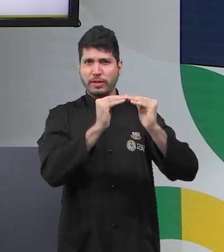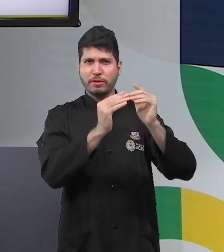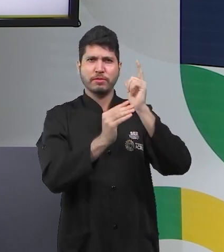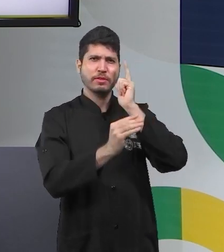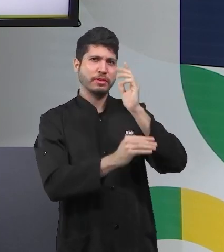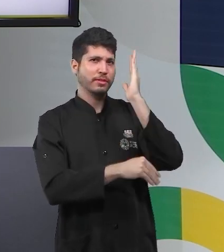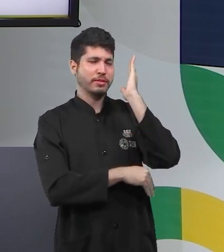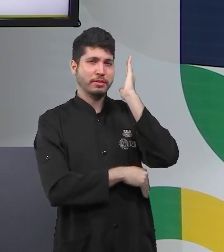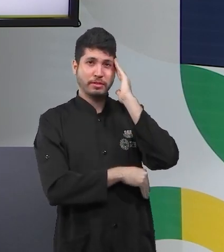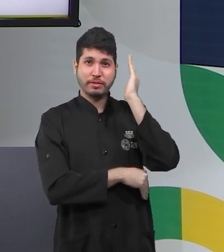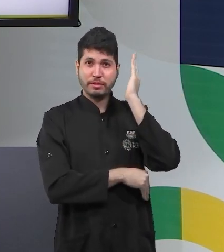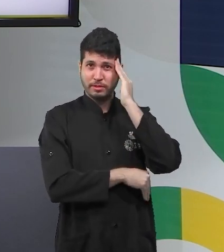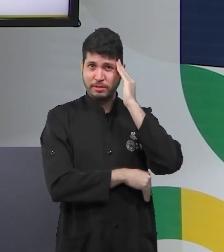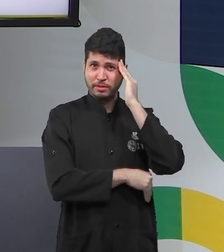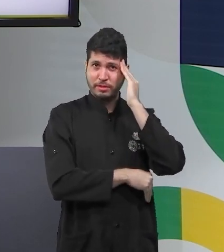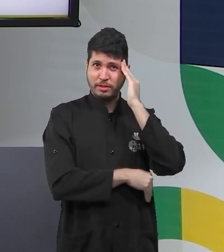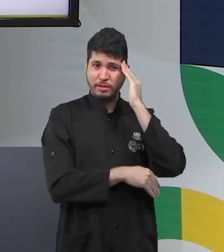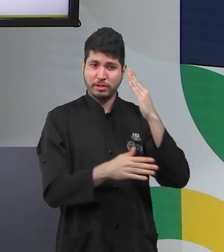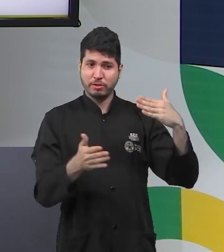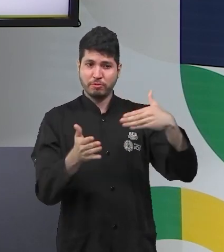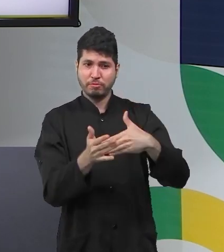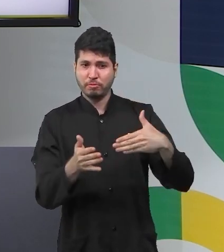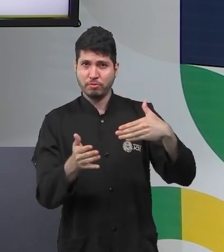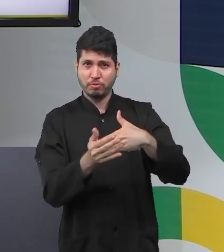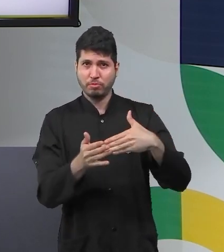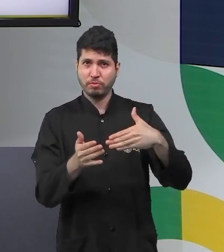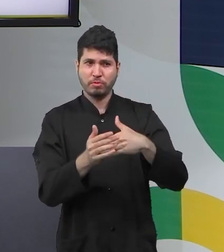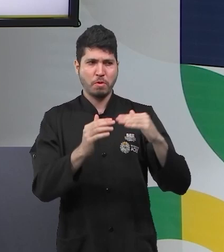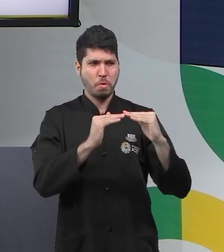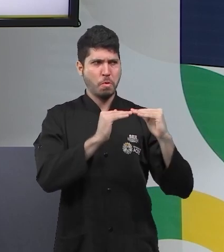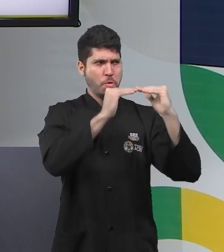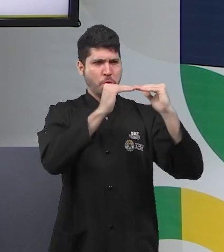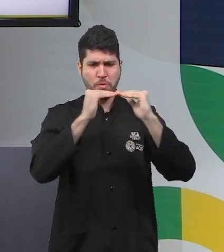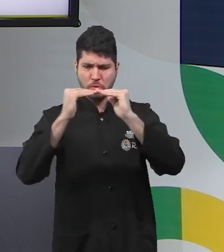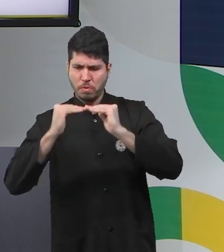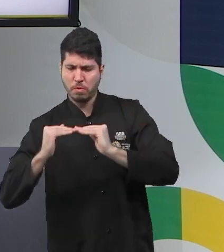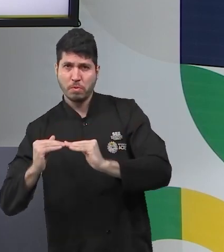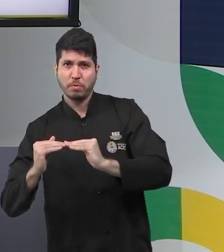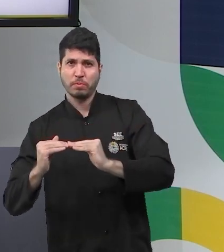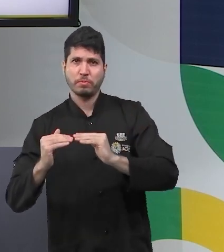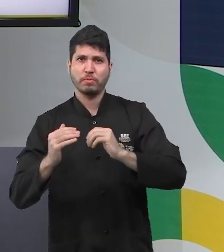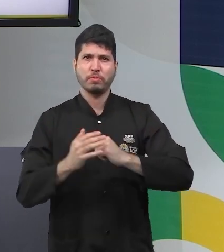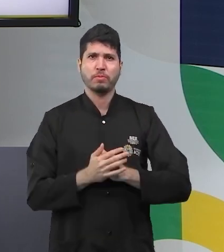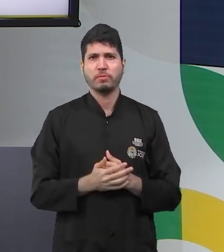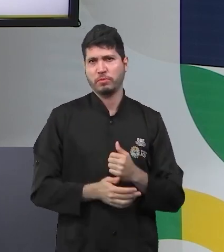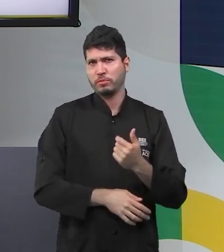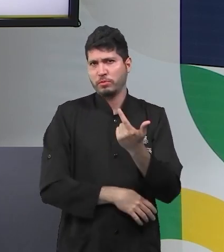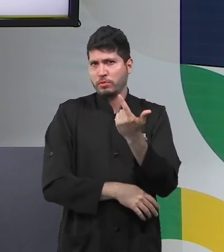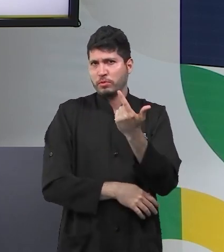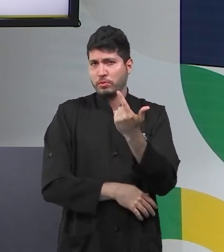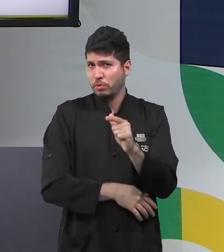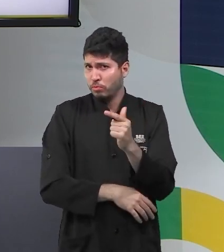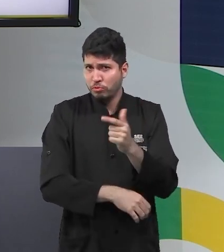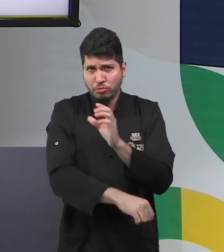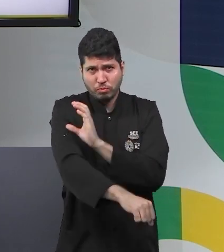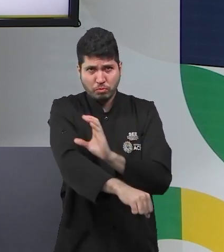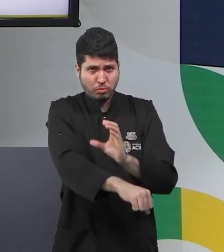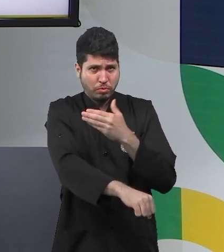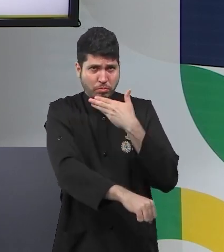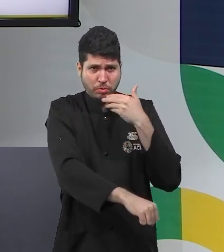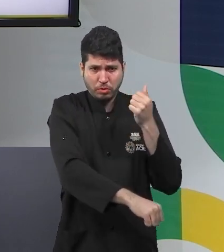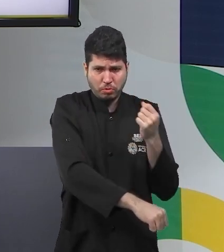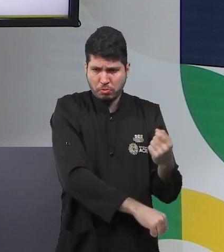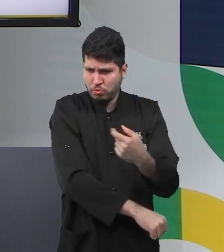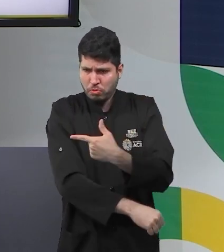entender que a gente está limitando e subjugando um outro. E não existia uma cultura melhor que a outra, existiam concepções